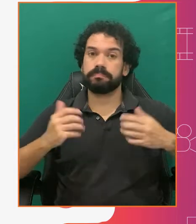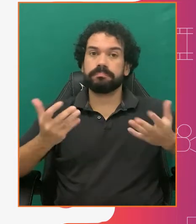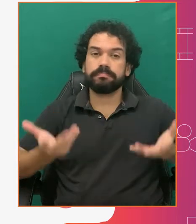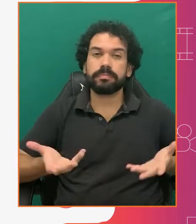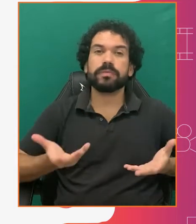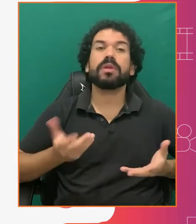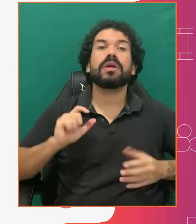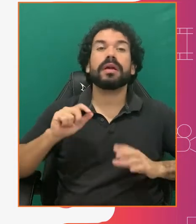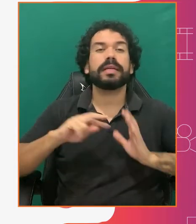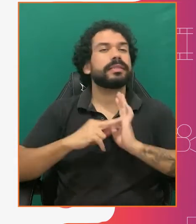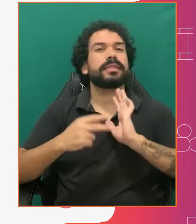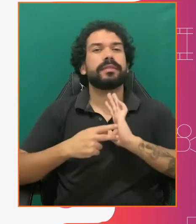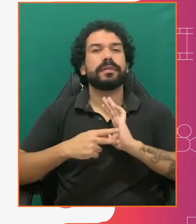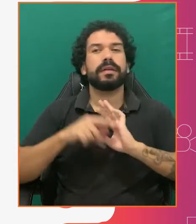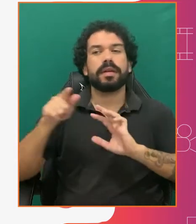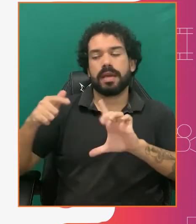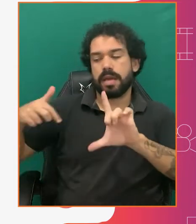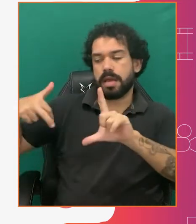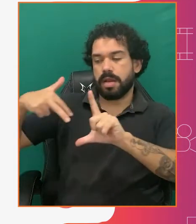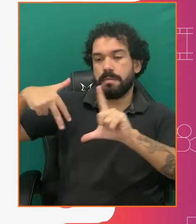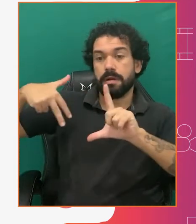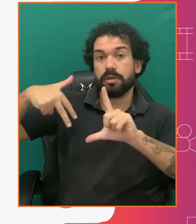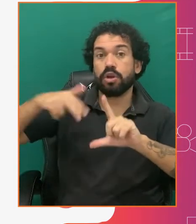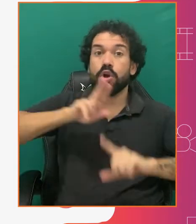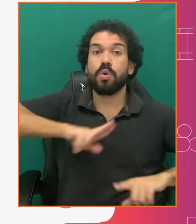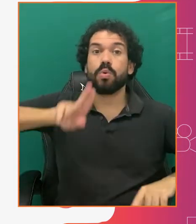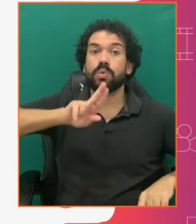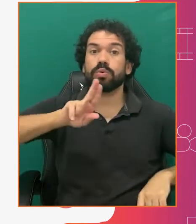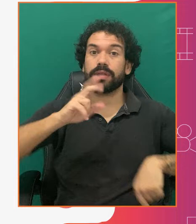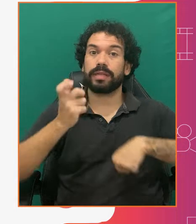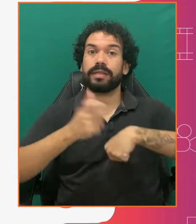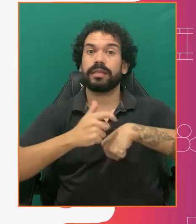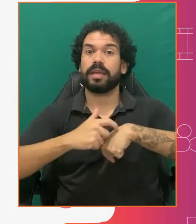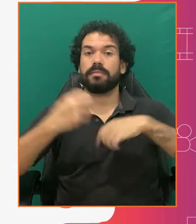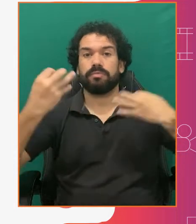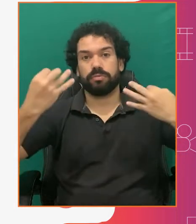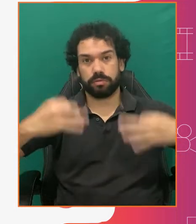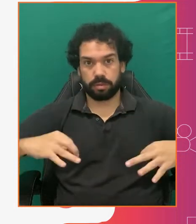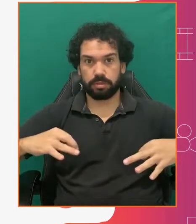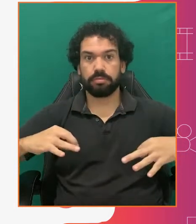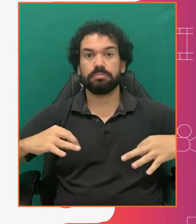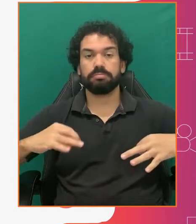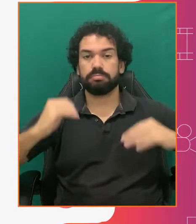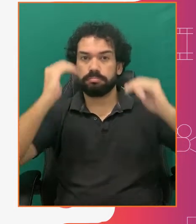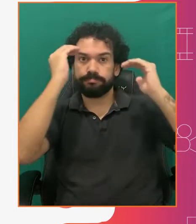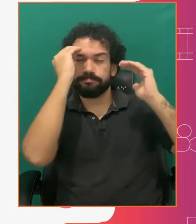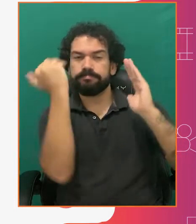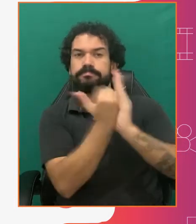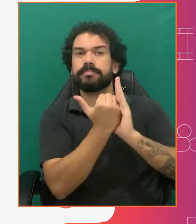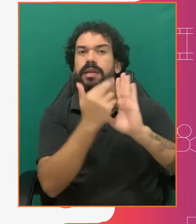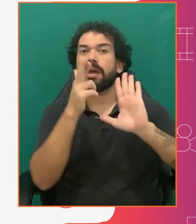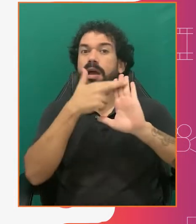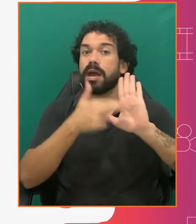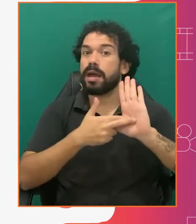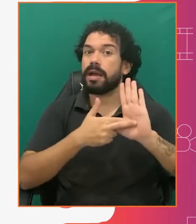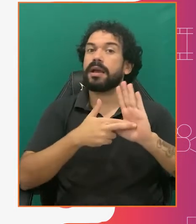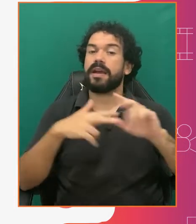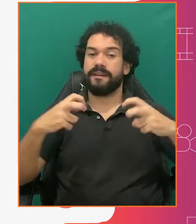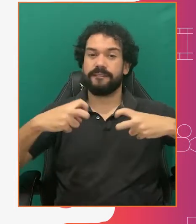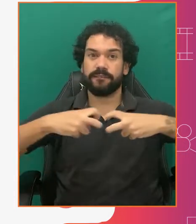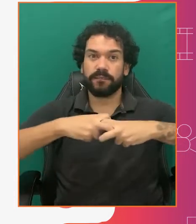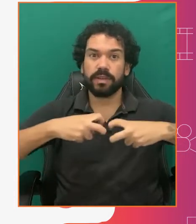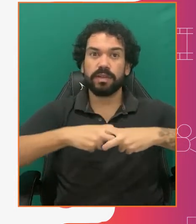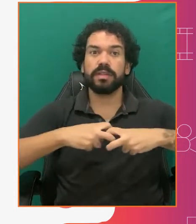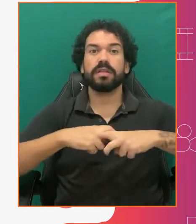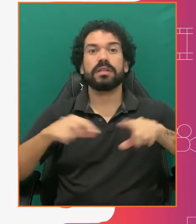então, é construir uma animação com o tempo adequado, seguindo as regras da física e